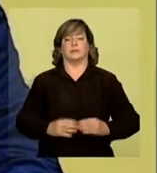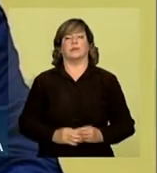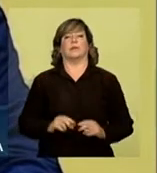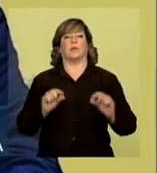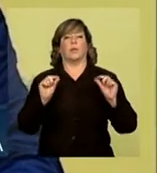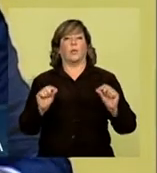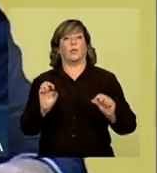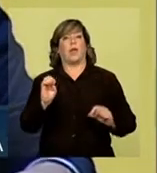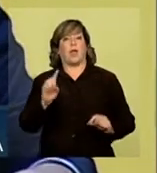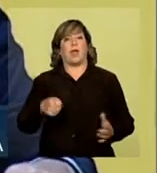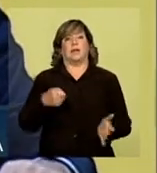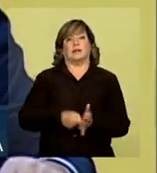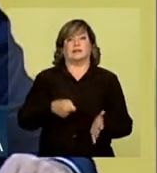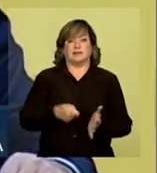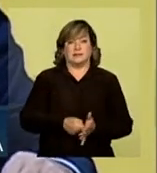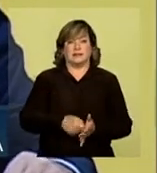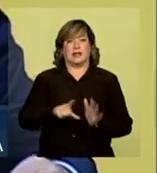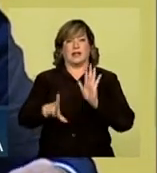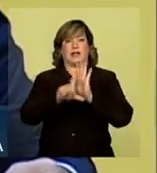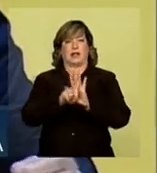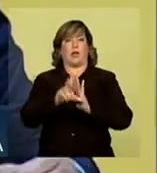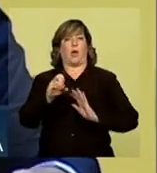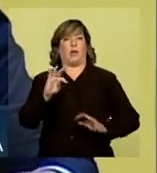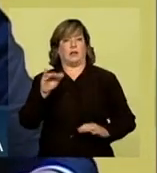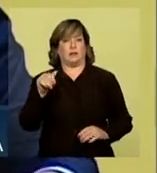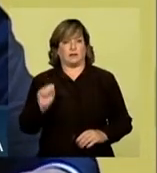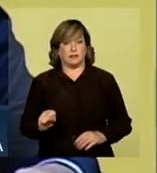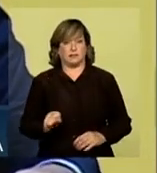do que a exigência da lei de cotas